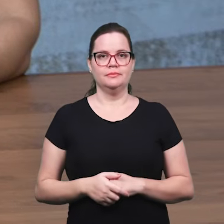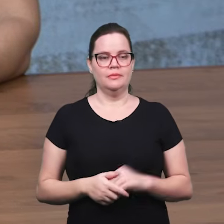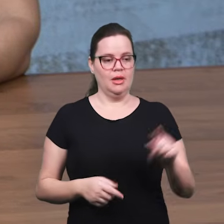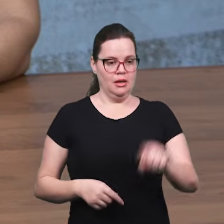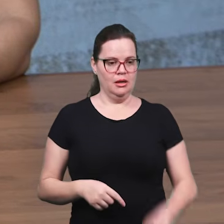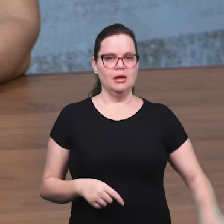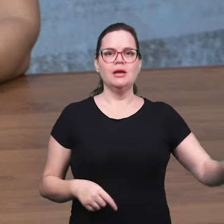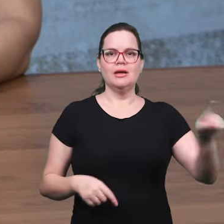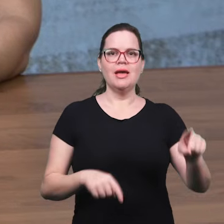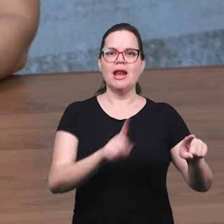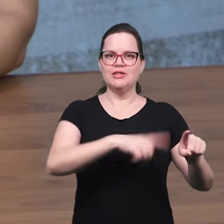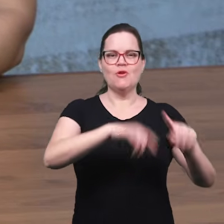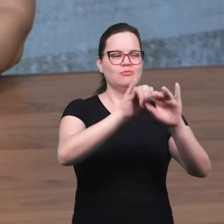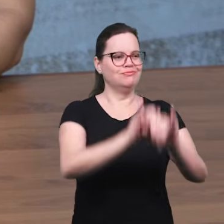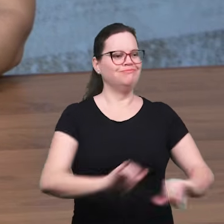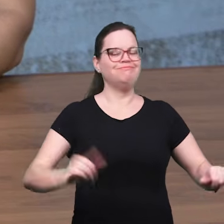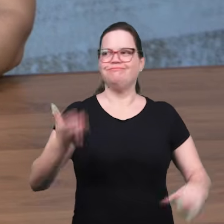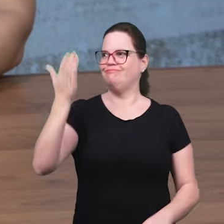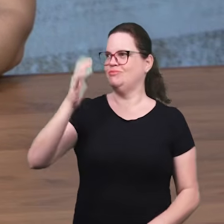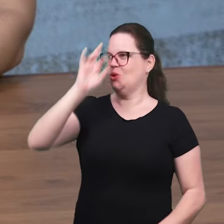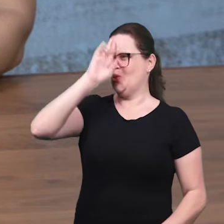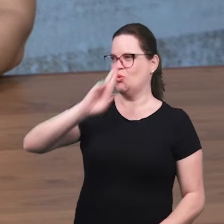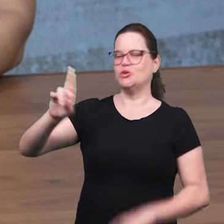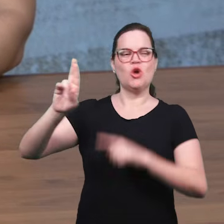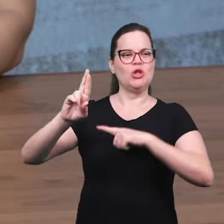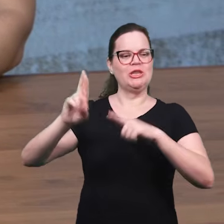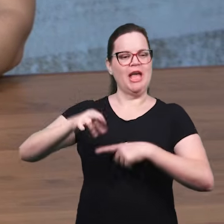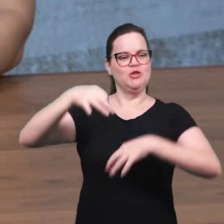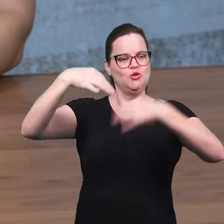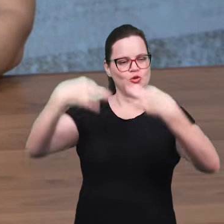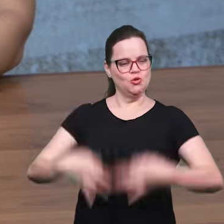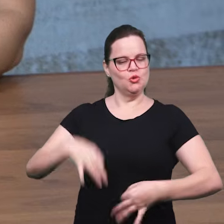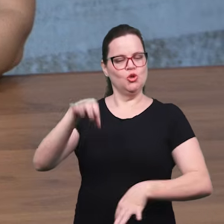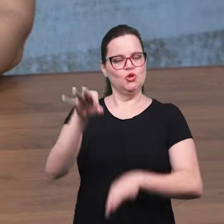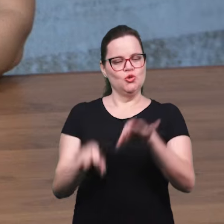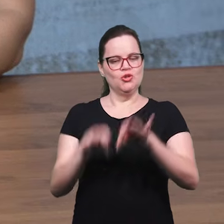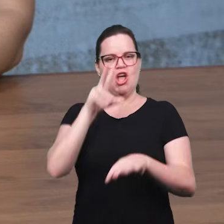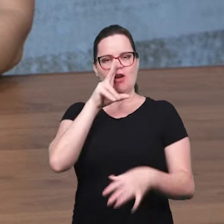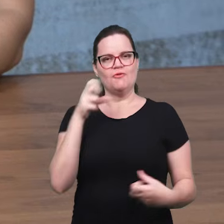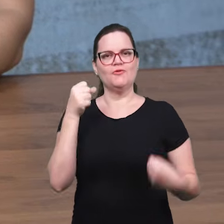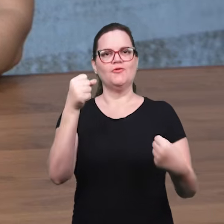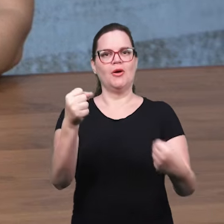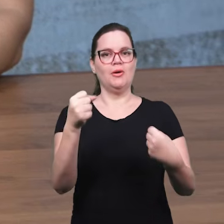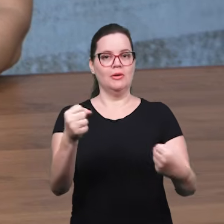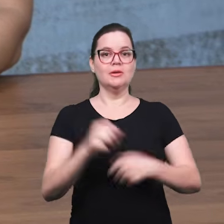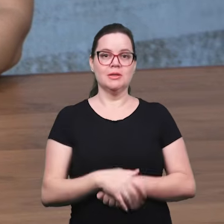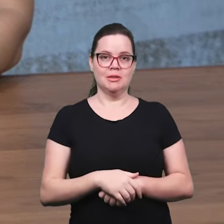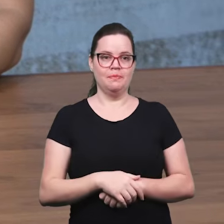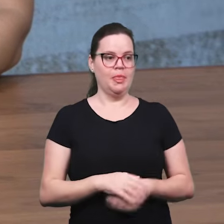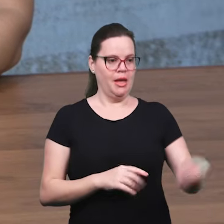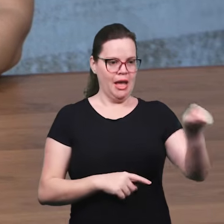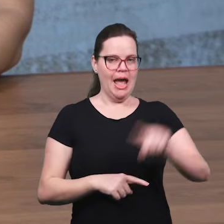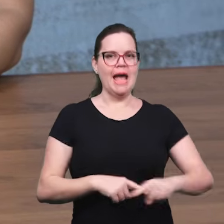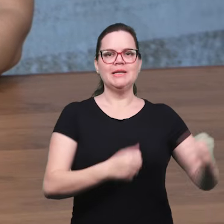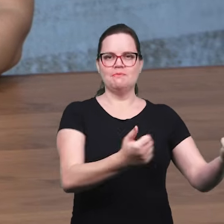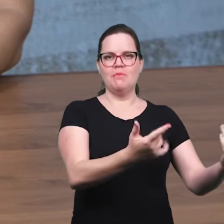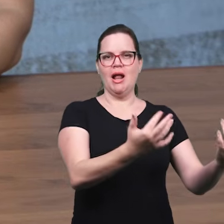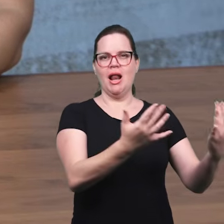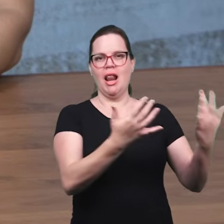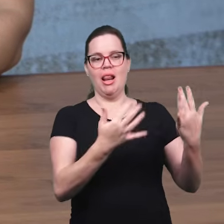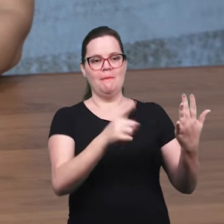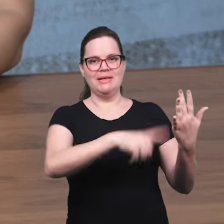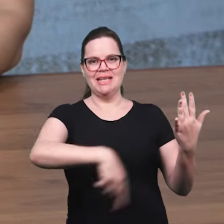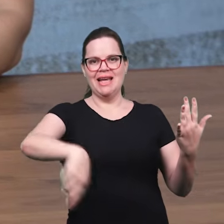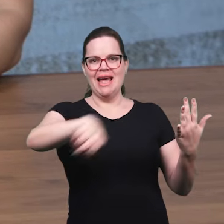no Senhor há justiça e força. Até ele virão, mas serão envergonhados todos os